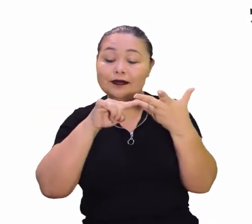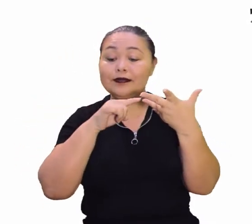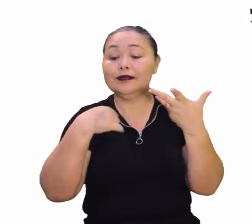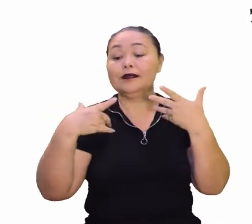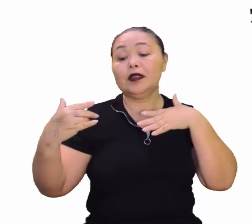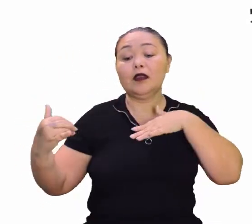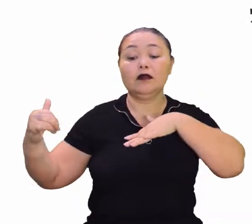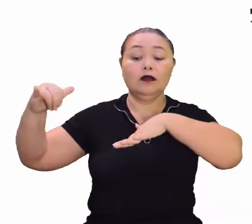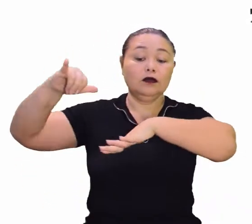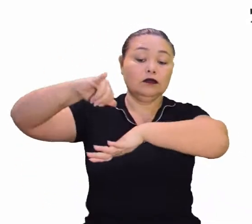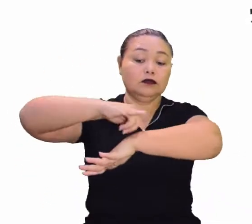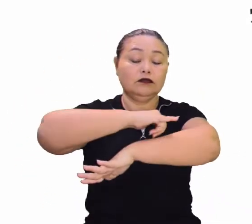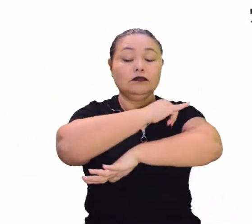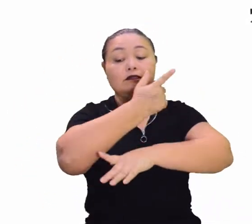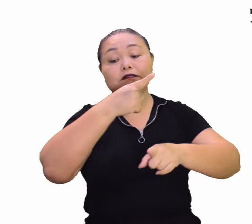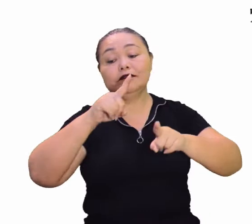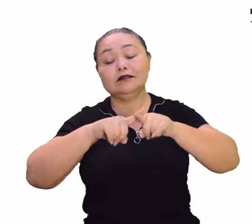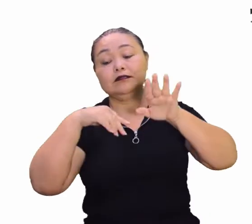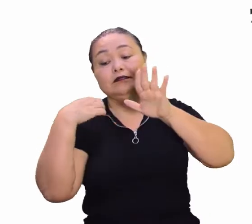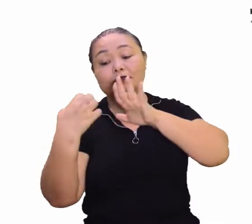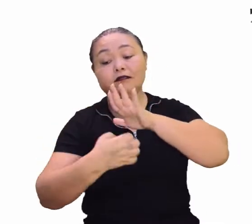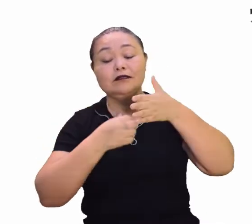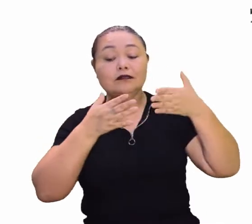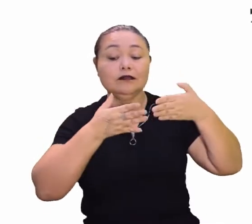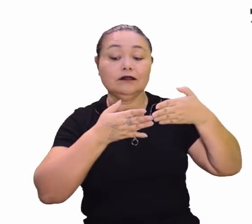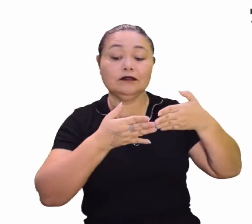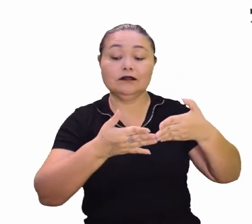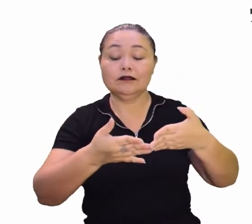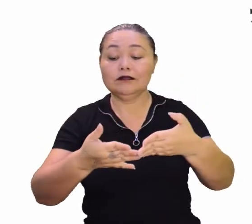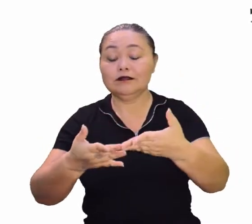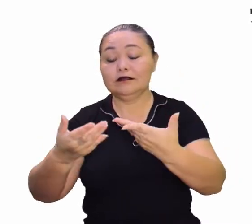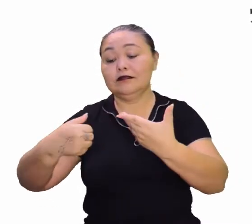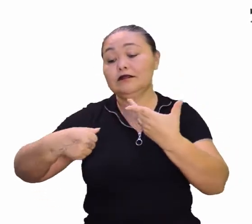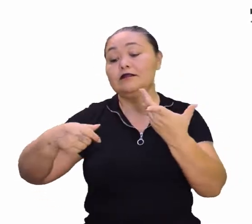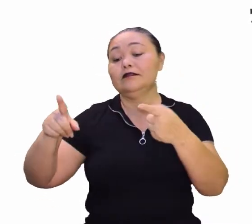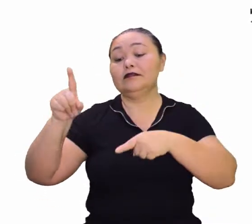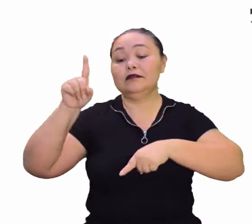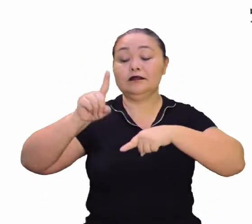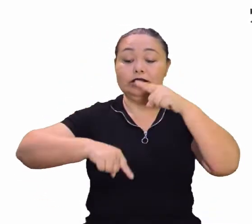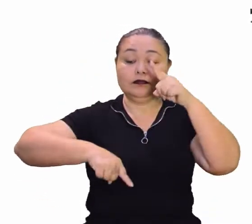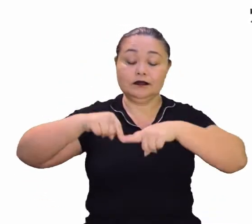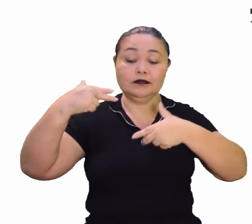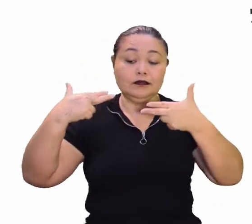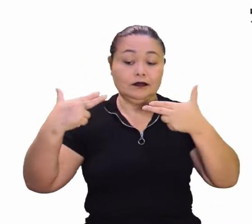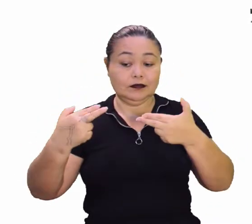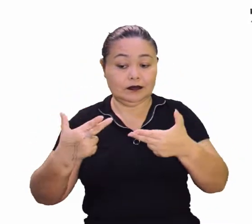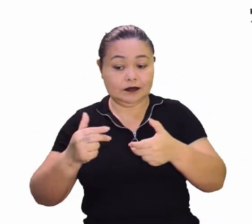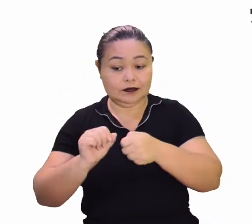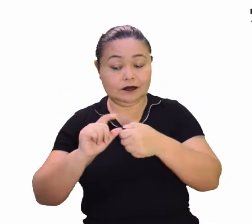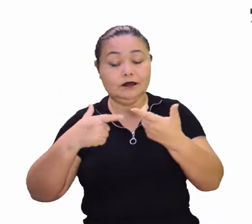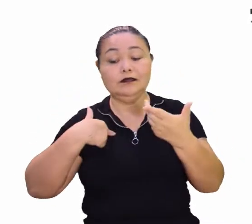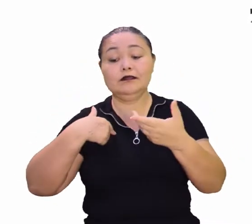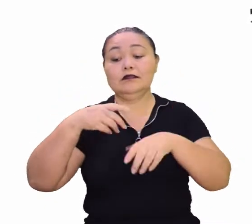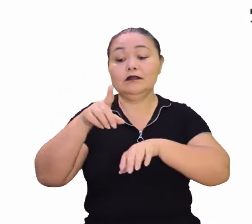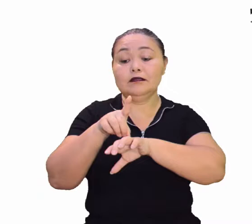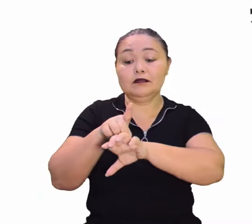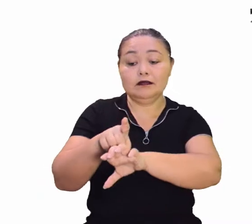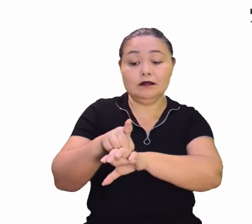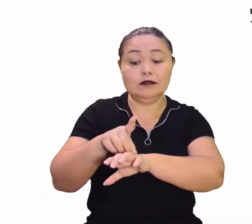aeronáutica, naval, material bélico, que é indústria de guerra, né?